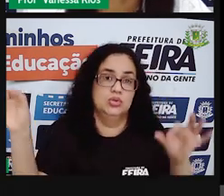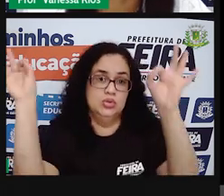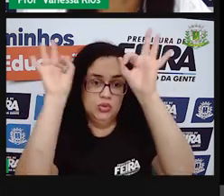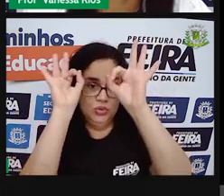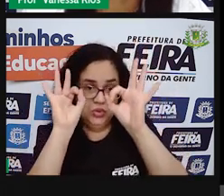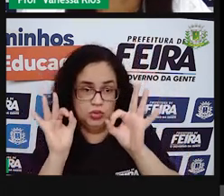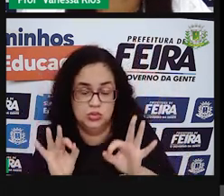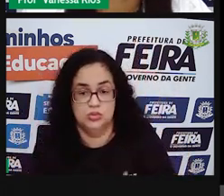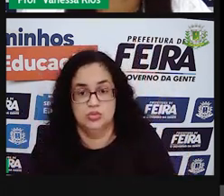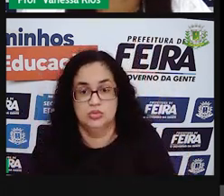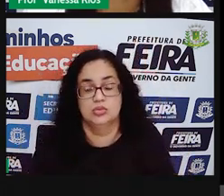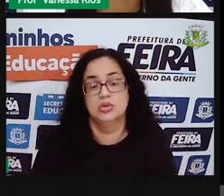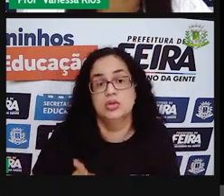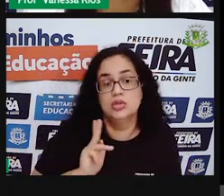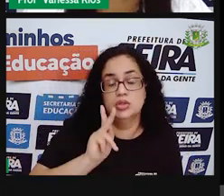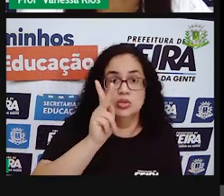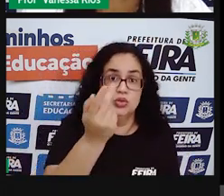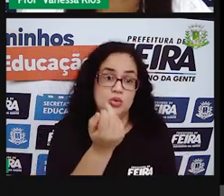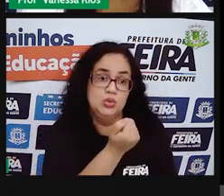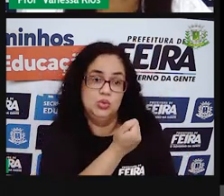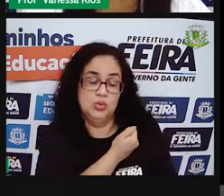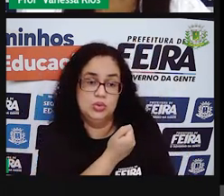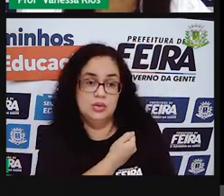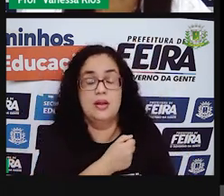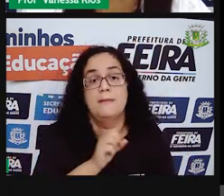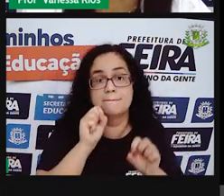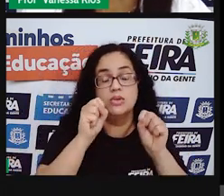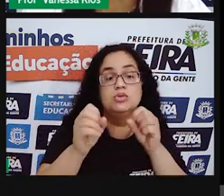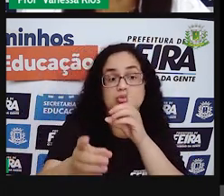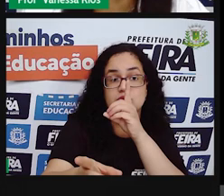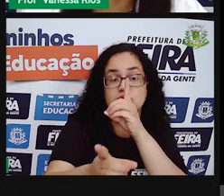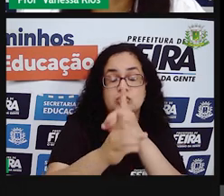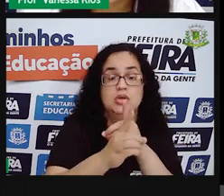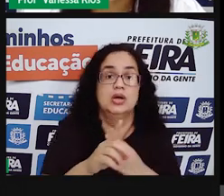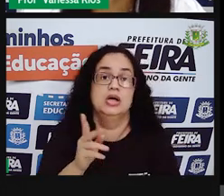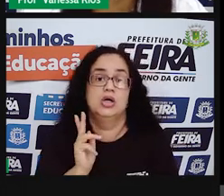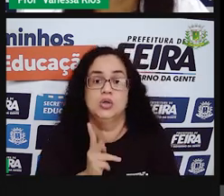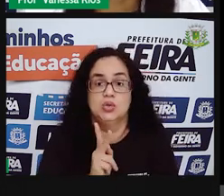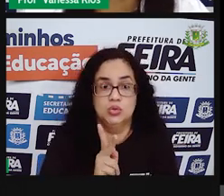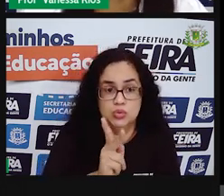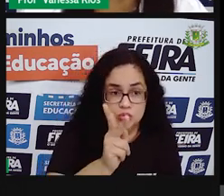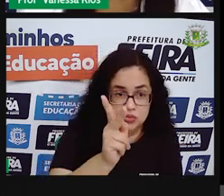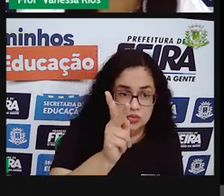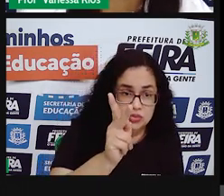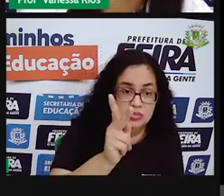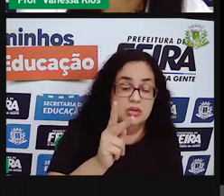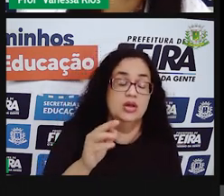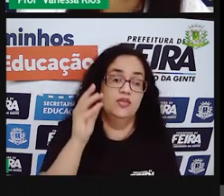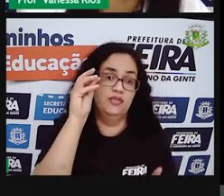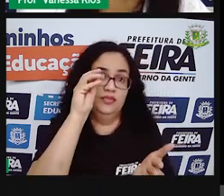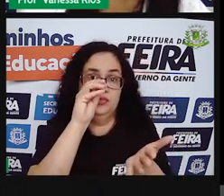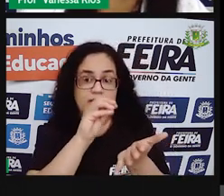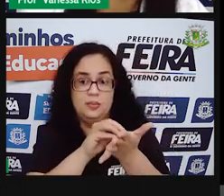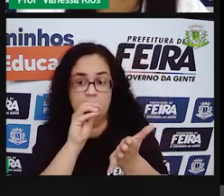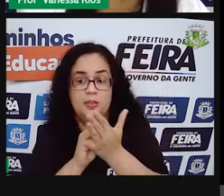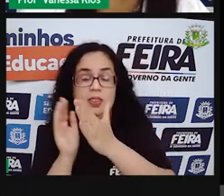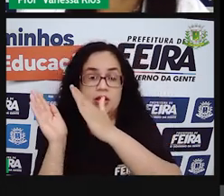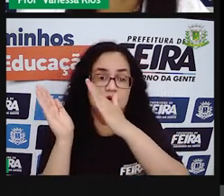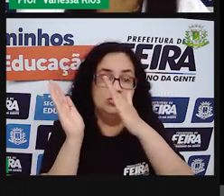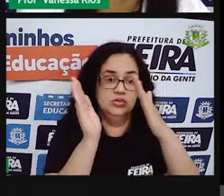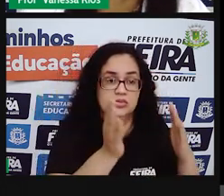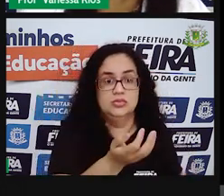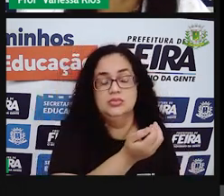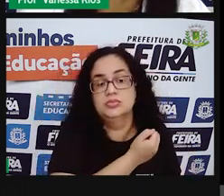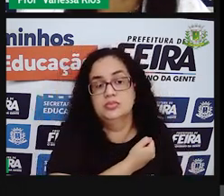os números na sequência numérica, para poder descobrir a continuidade ou então completar uma sequência